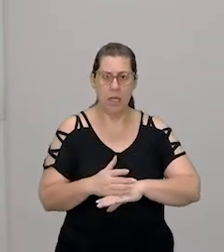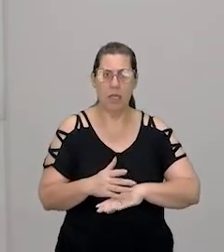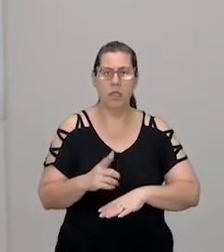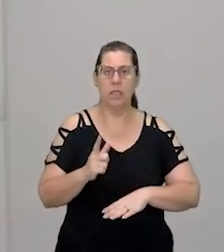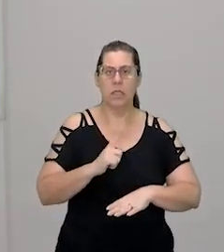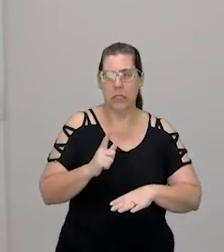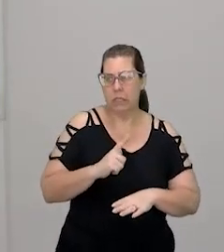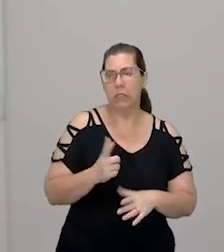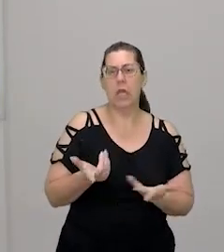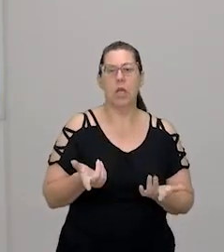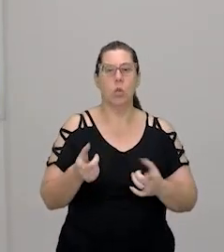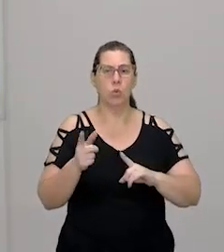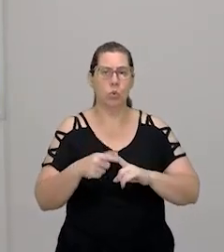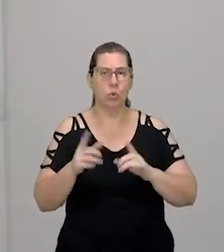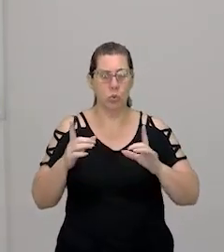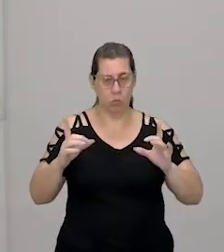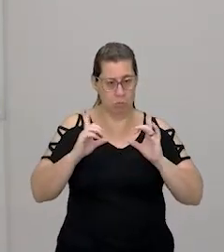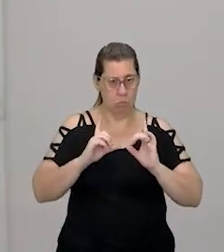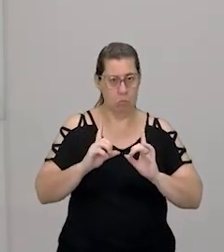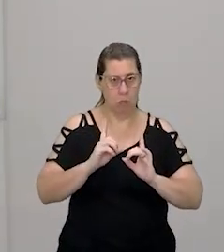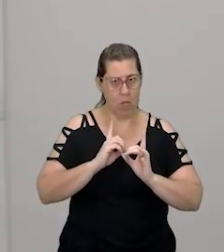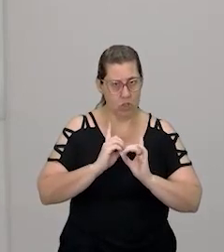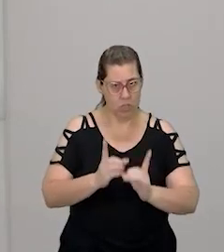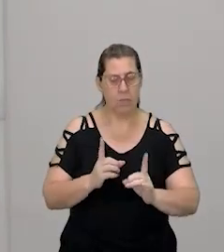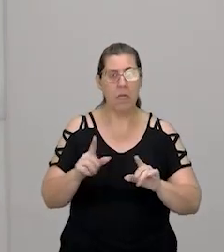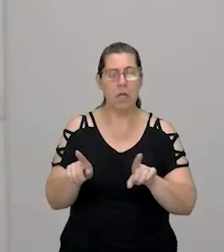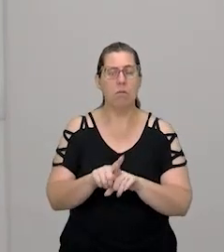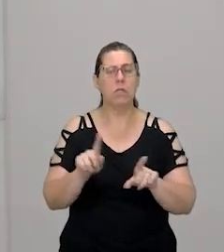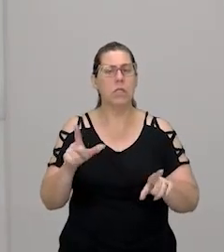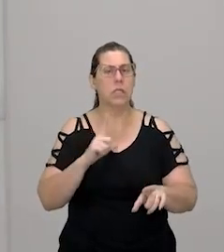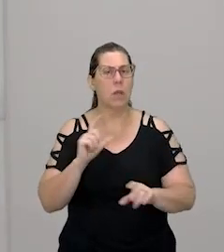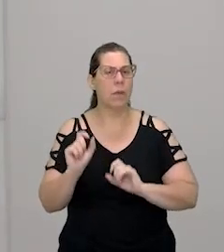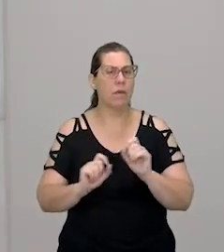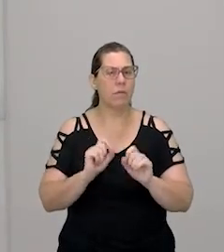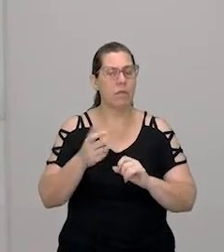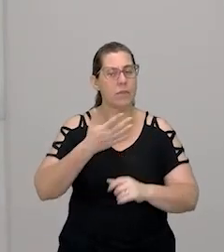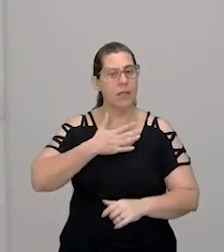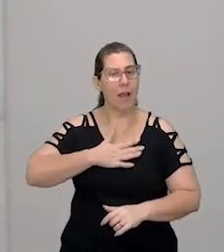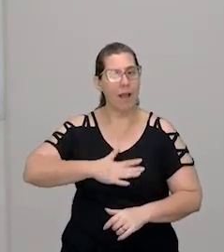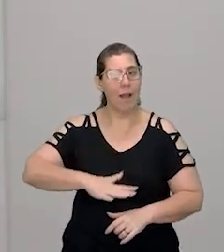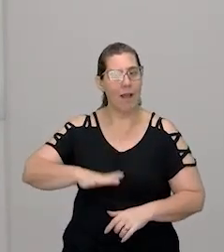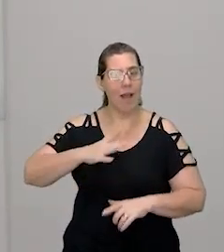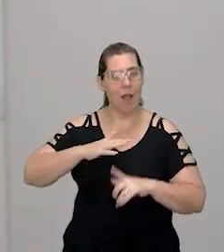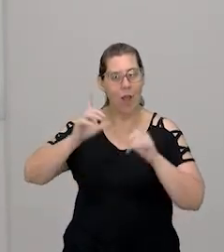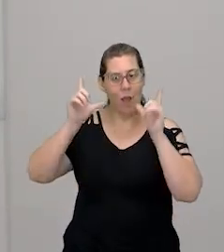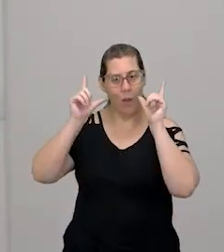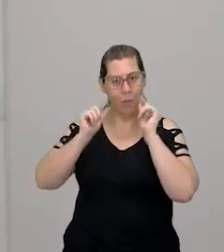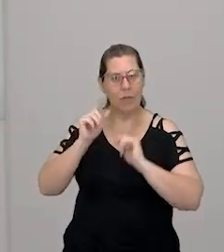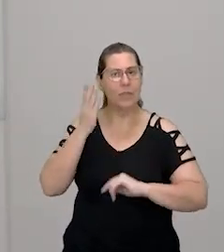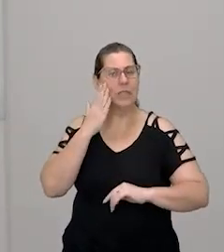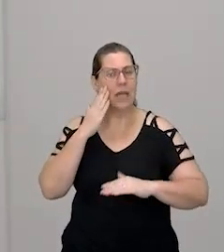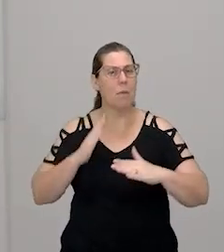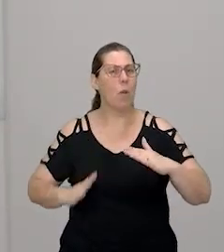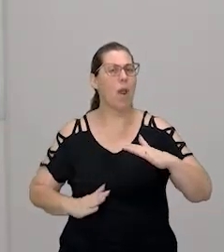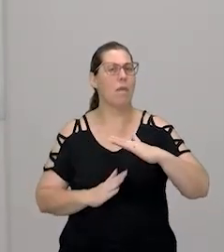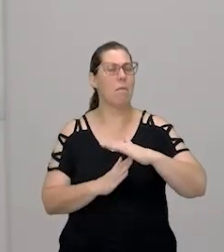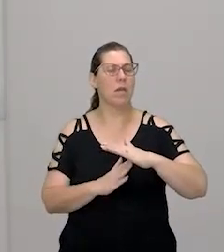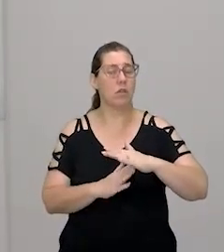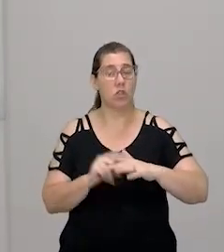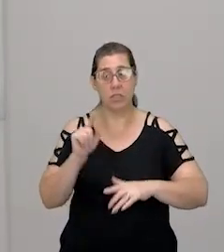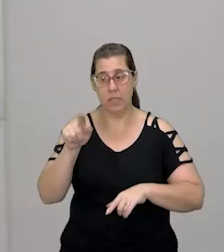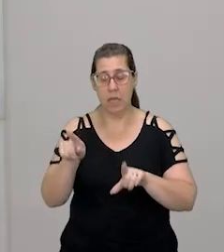uma filosofia, né, que tem toda uma disciplina, né, você acaba ficando mais calmo, você sabe o seu limite e o limite do